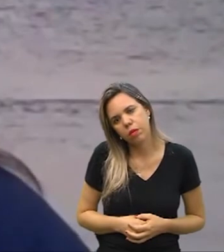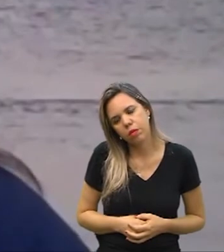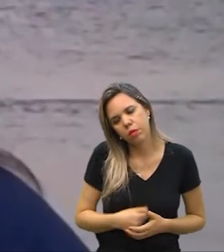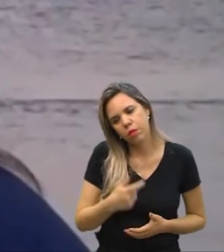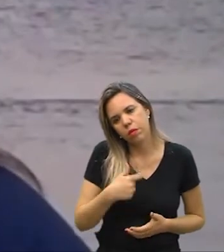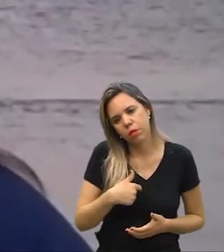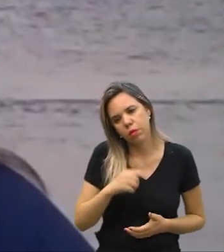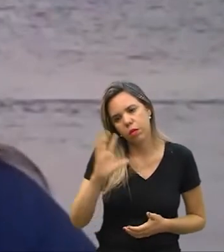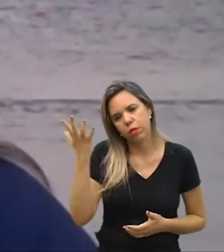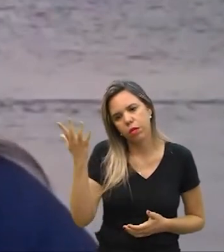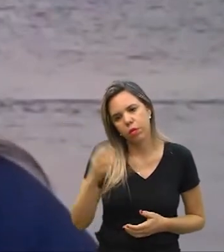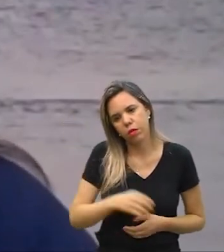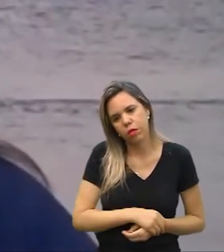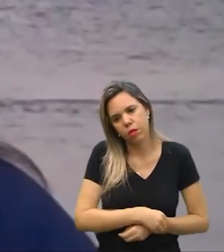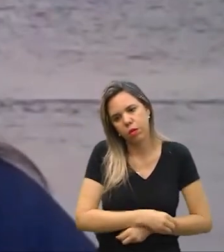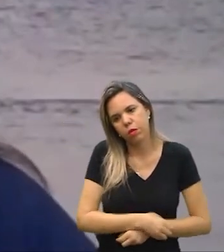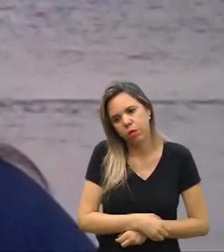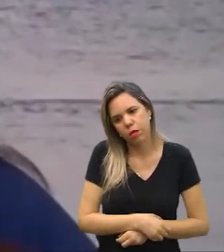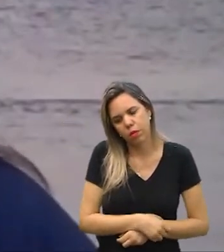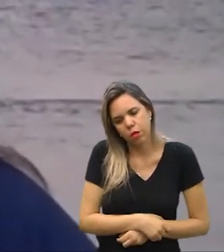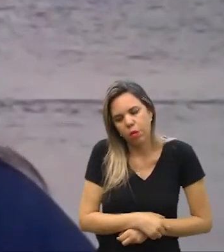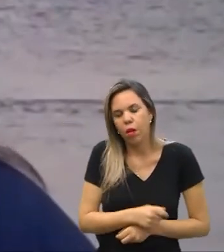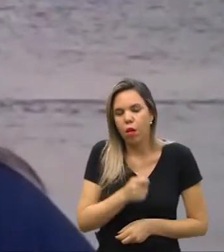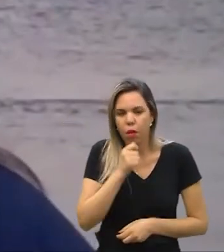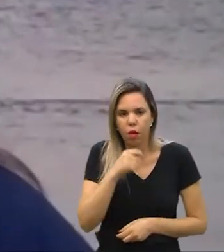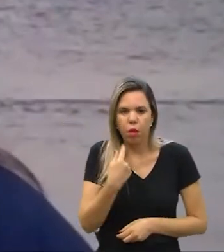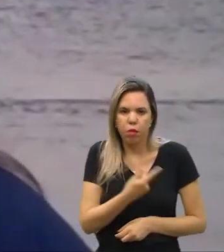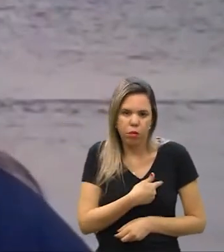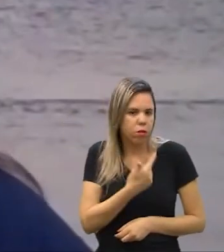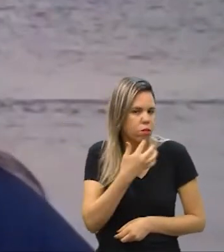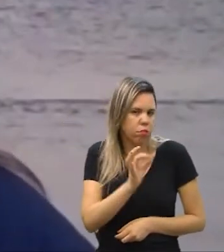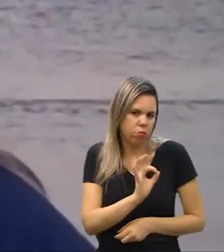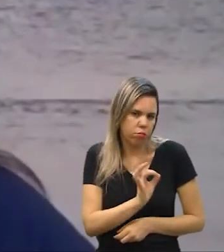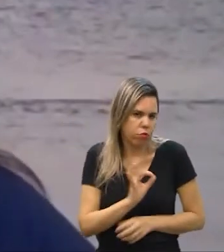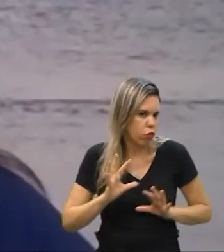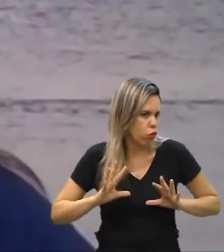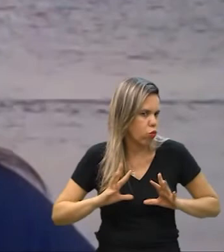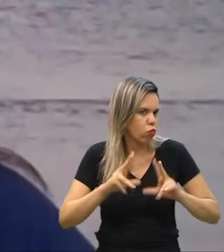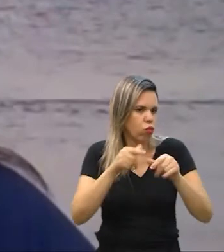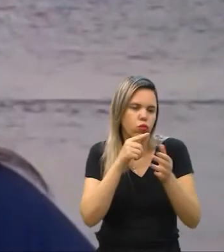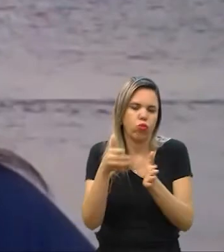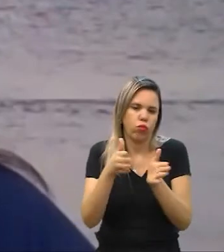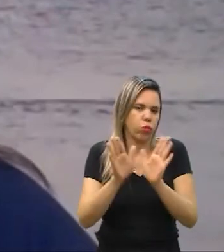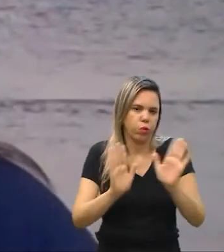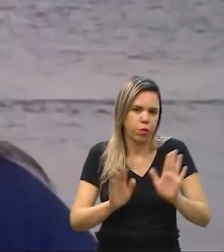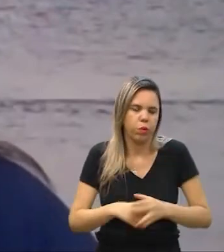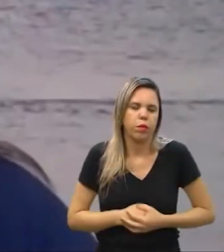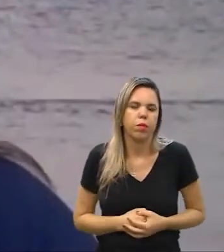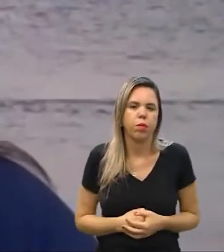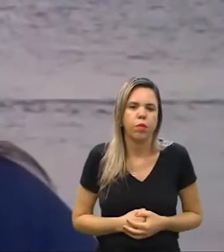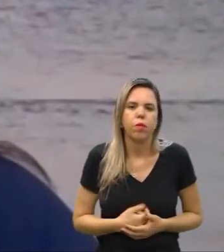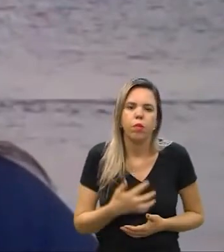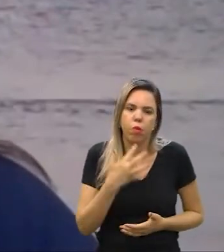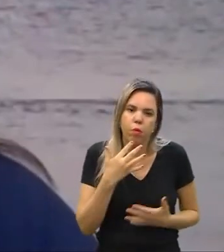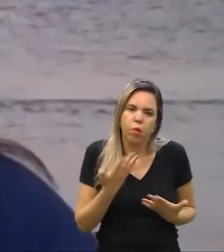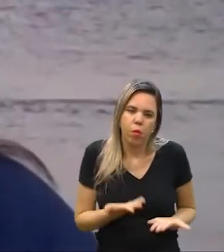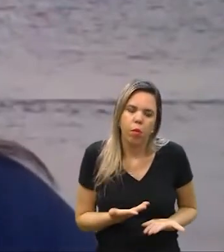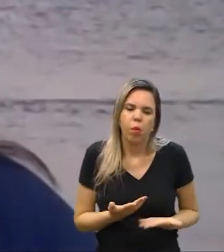O que acontece é que ainda a gente não conhece tudo do oceano. A gente